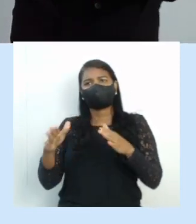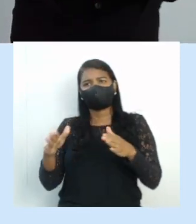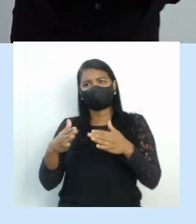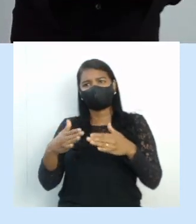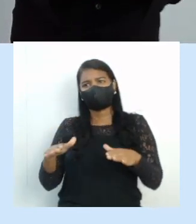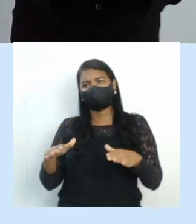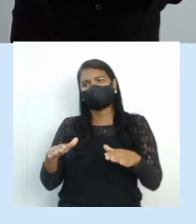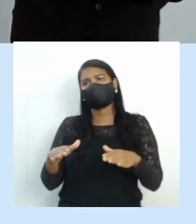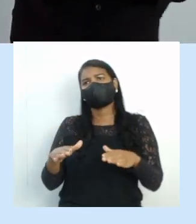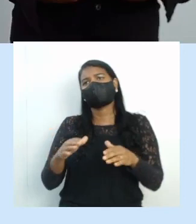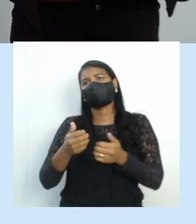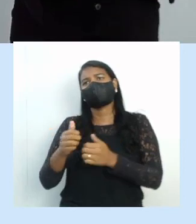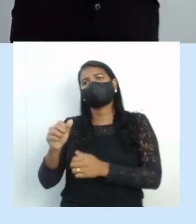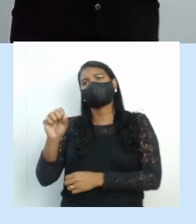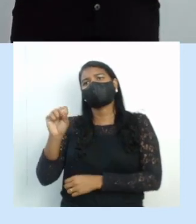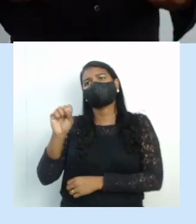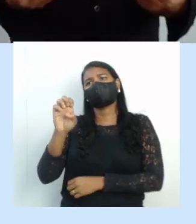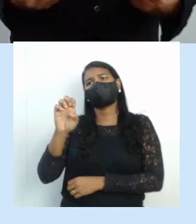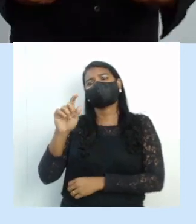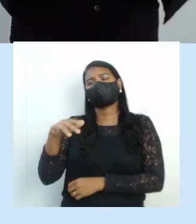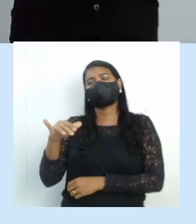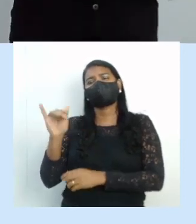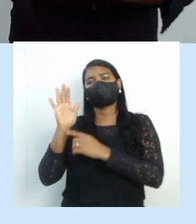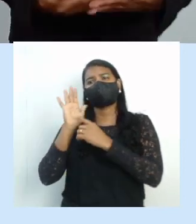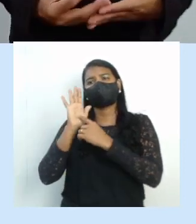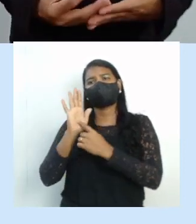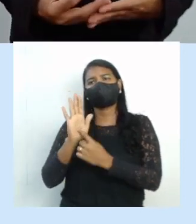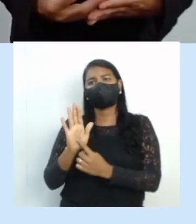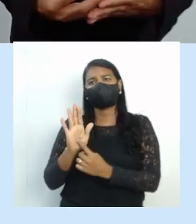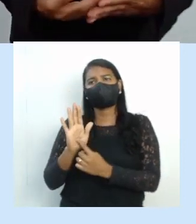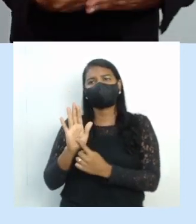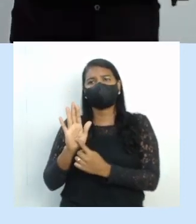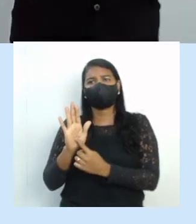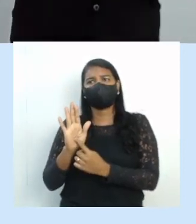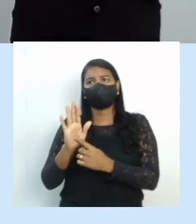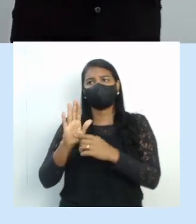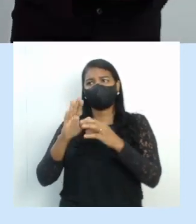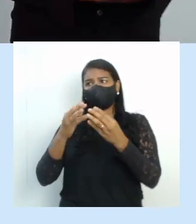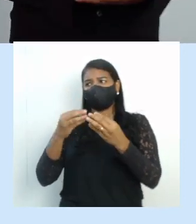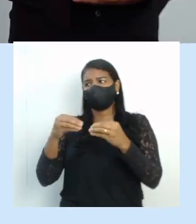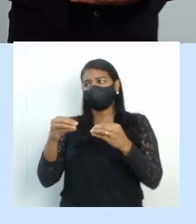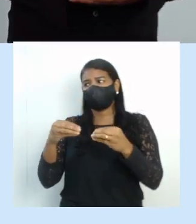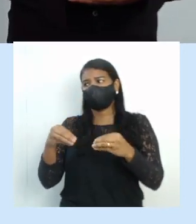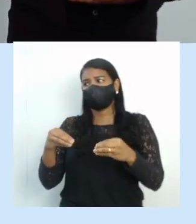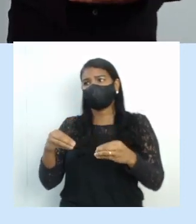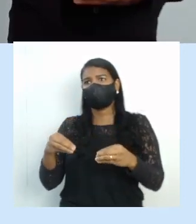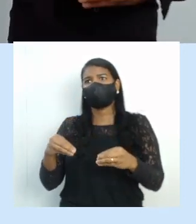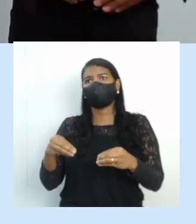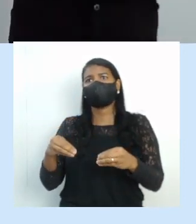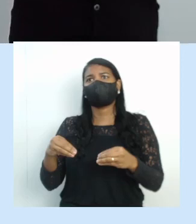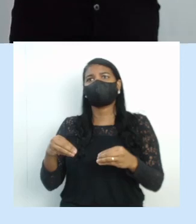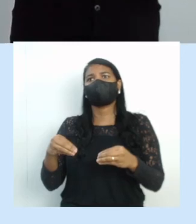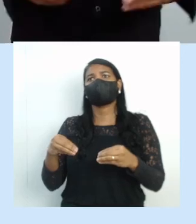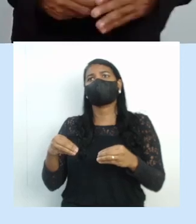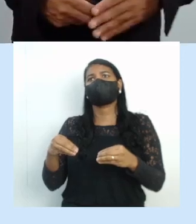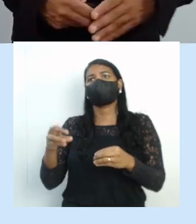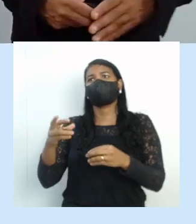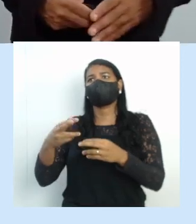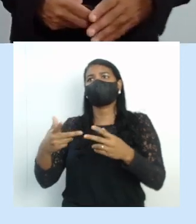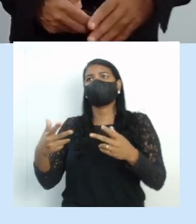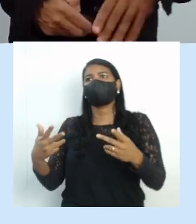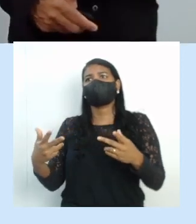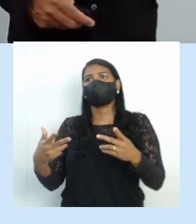sedimentos, justamente, que vão originar da fragmentação ou sedimentação de outros tipos